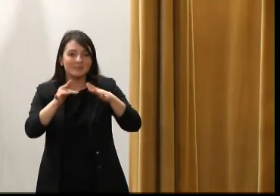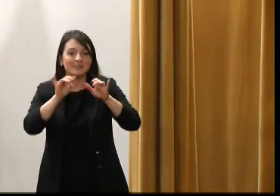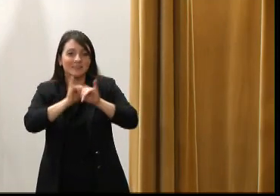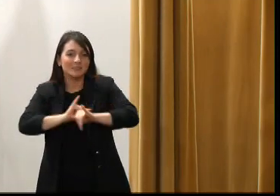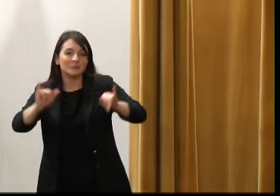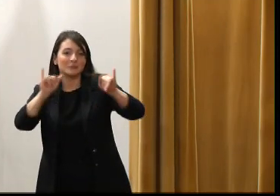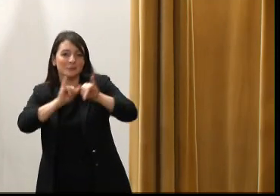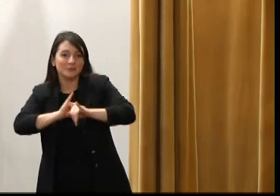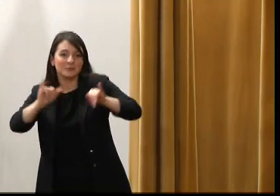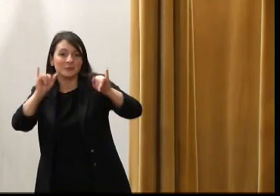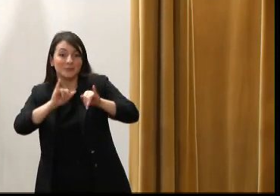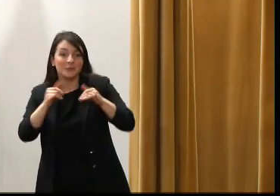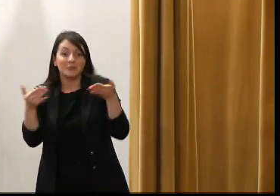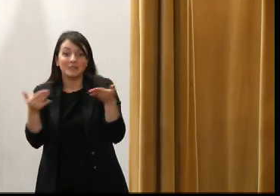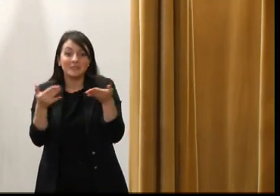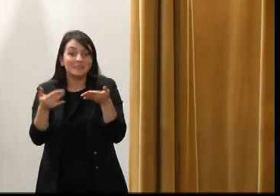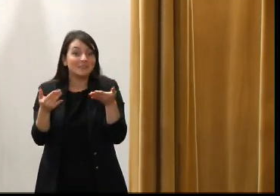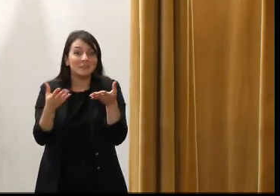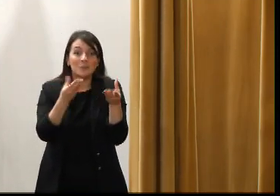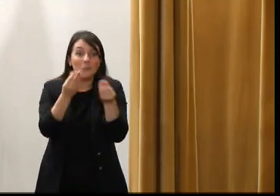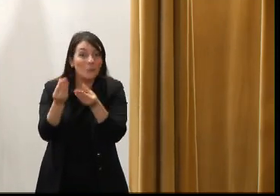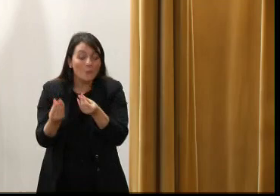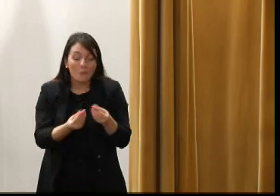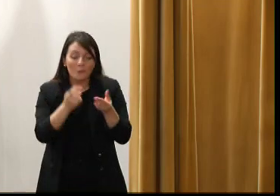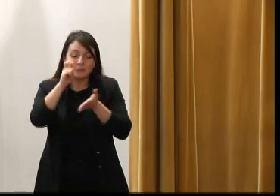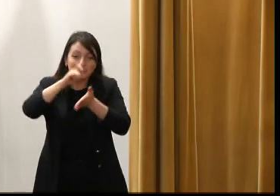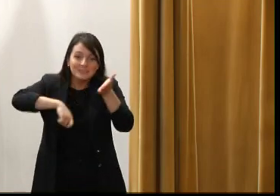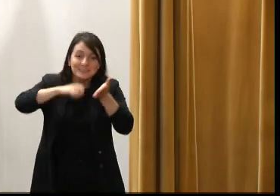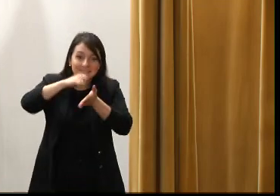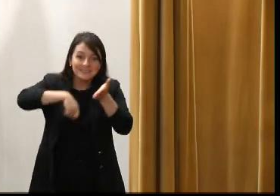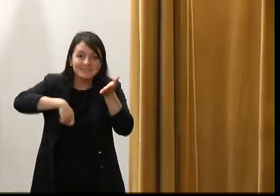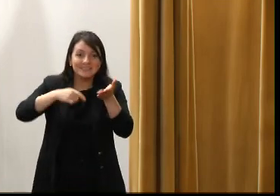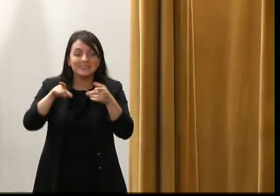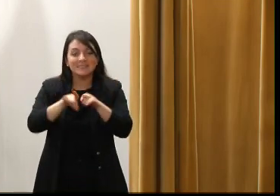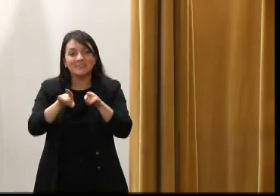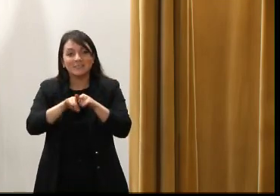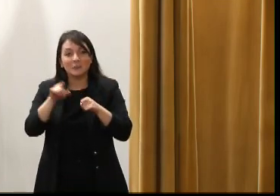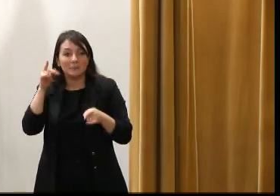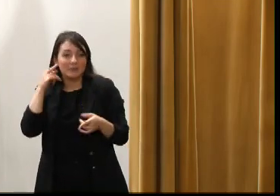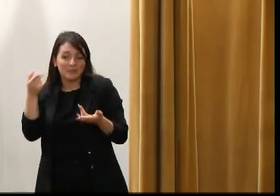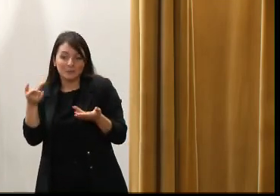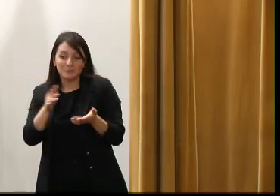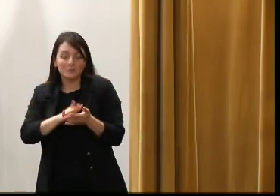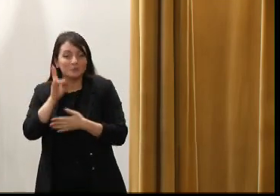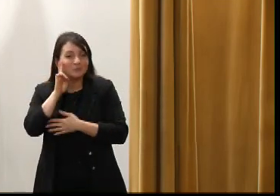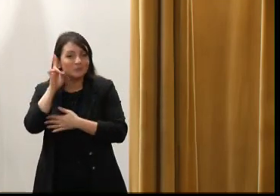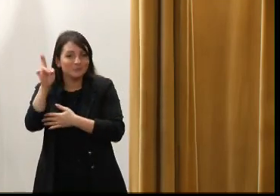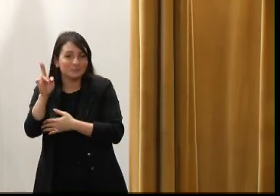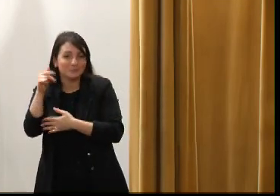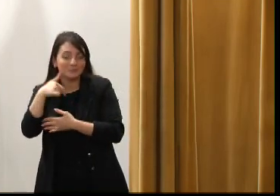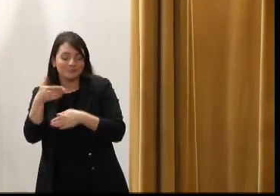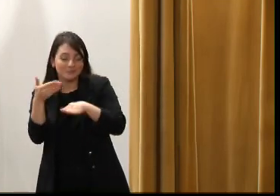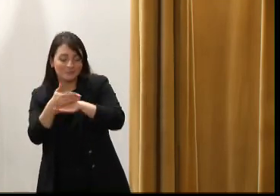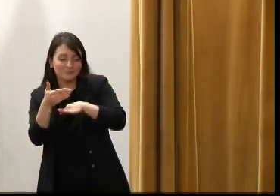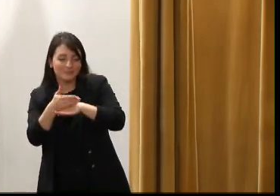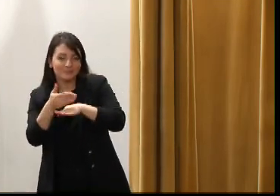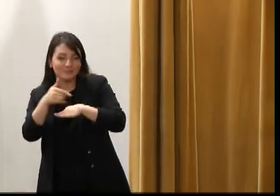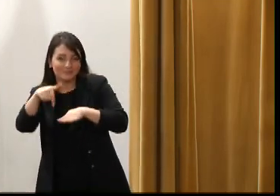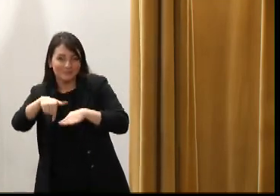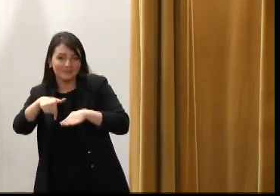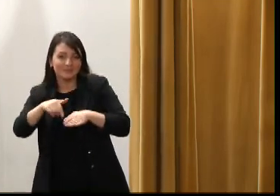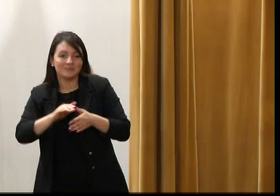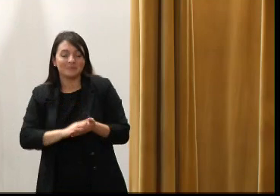de esgotarmos a capacidade de inscrições, bem como as autoridades aqui presentes, que prestigiam a